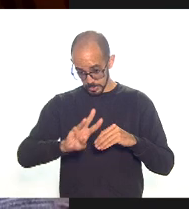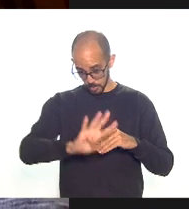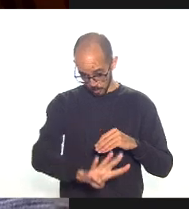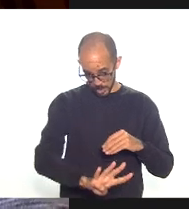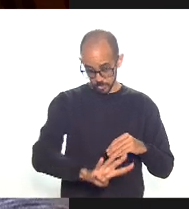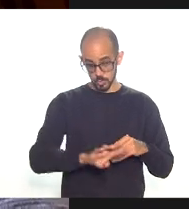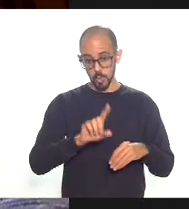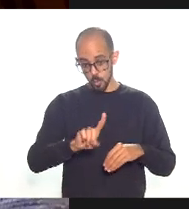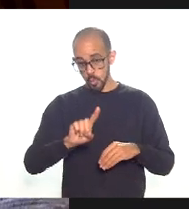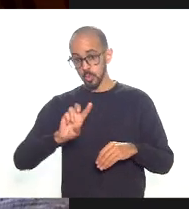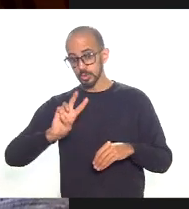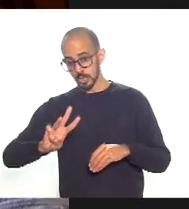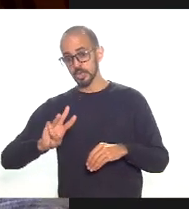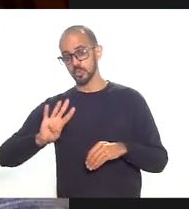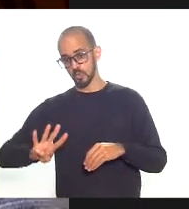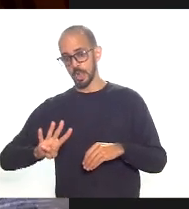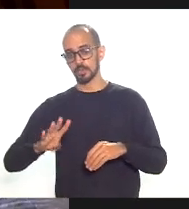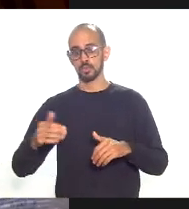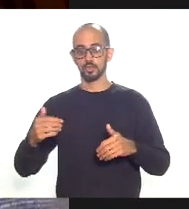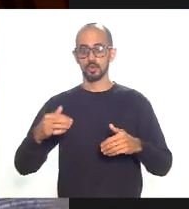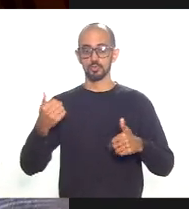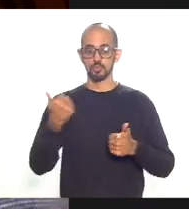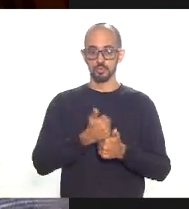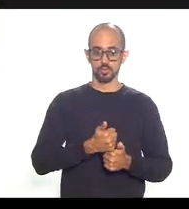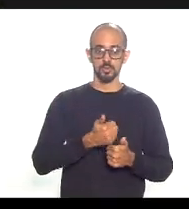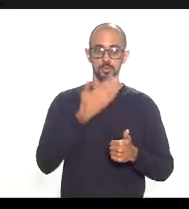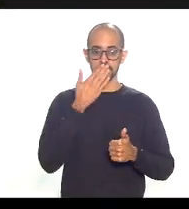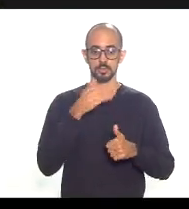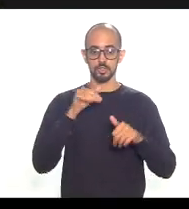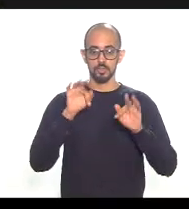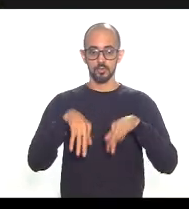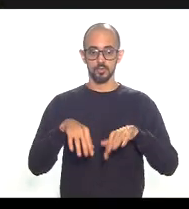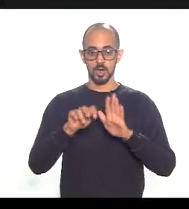por substitutivo, pedindo forma final de redação.